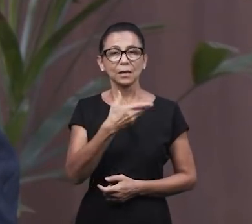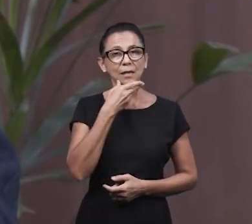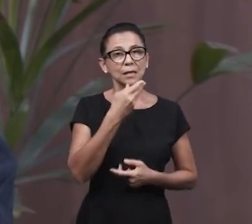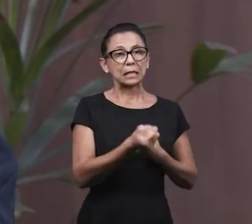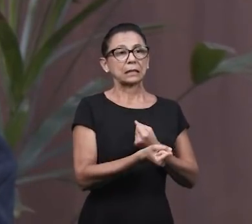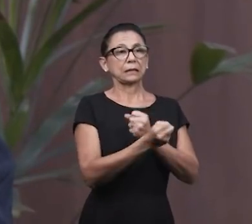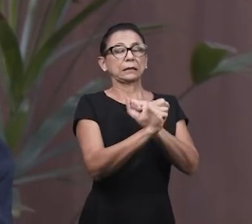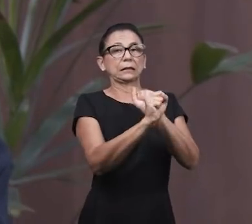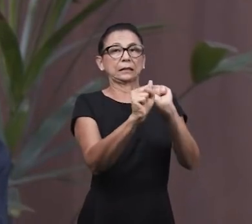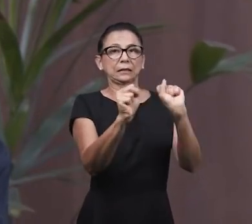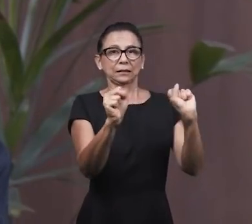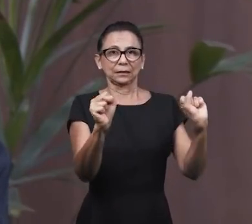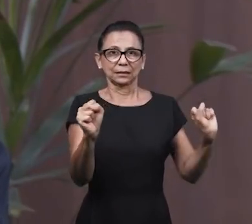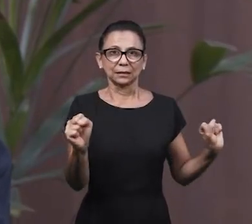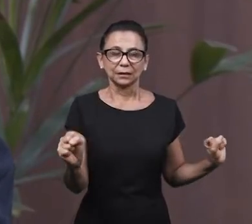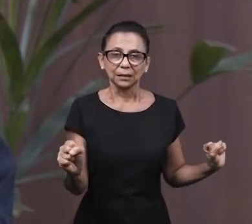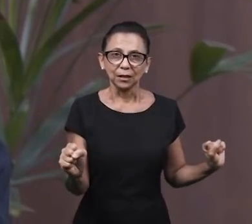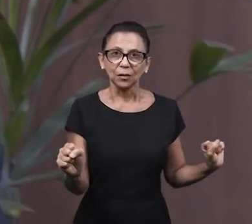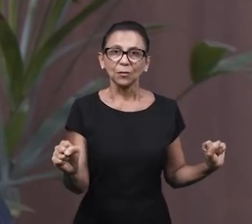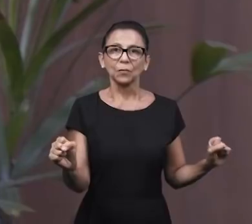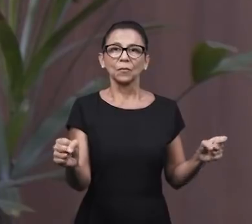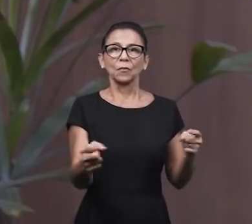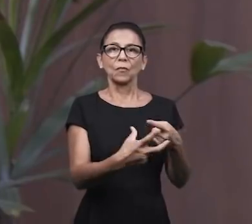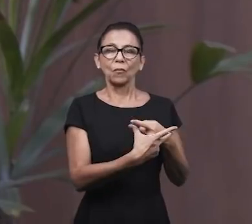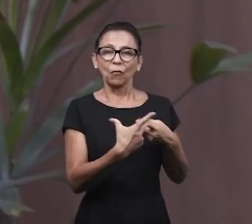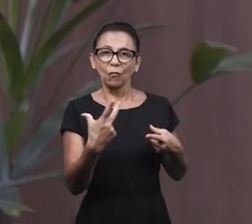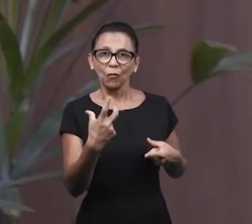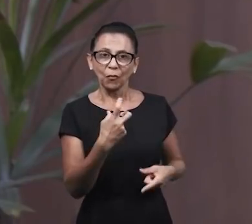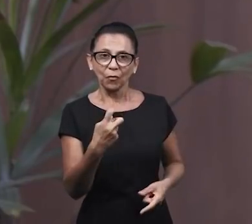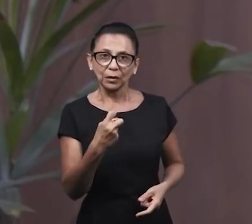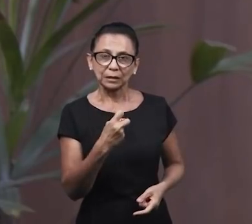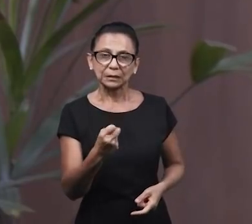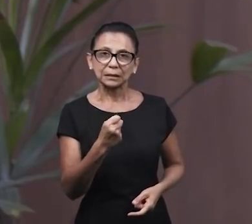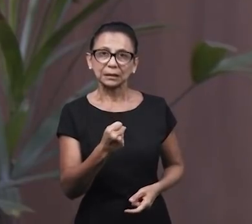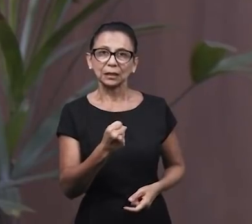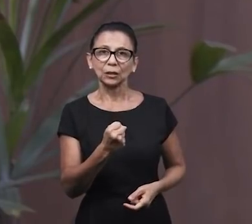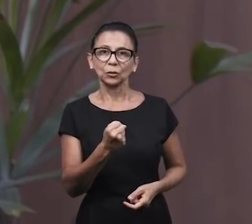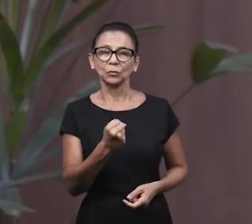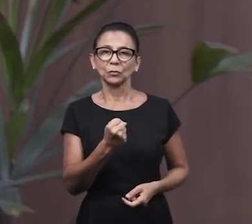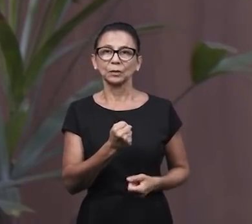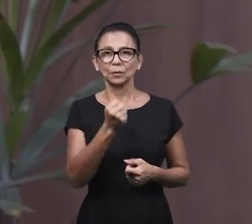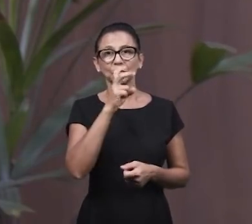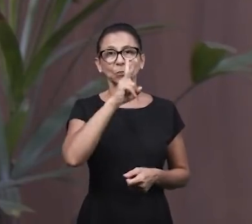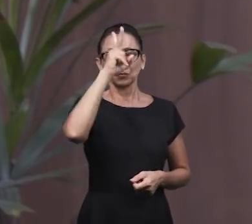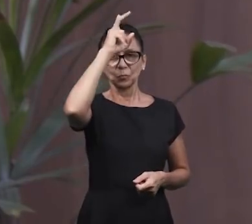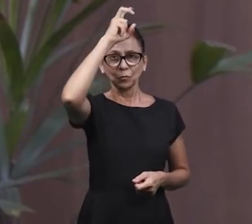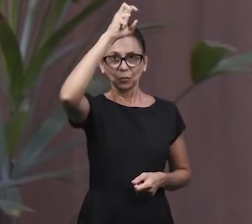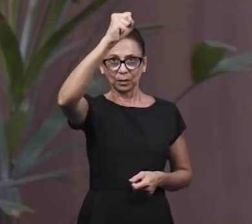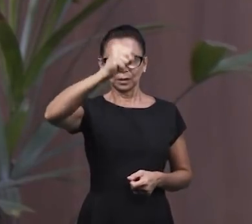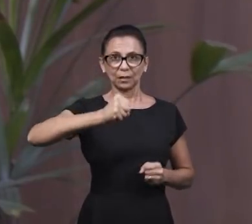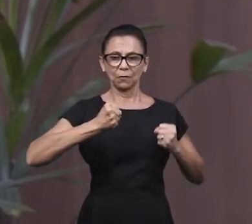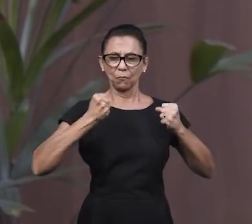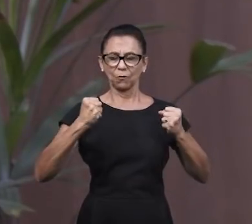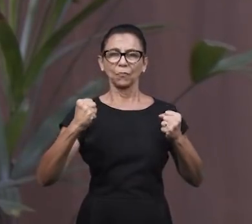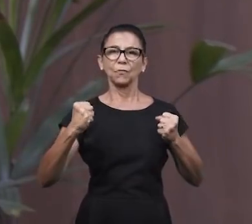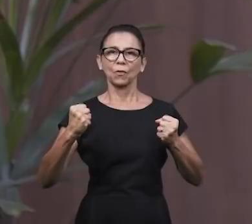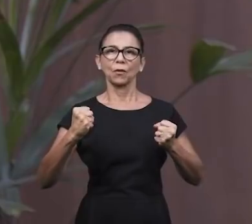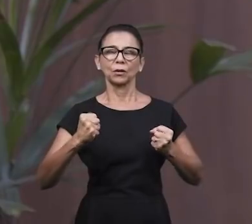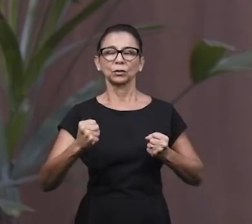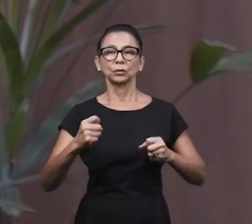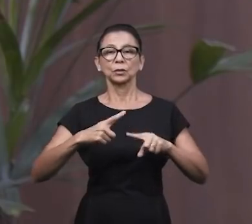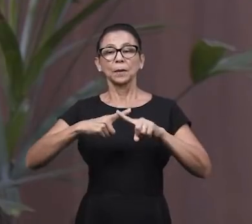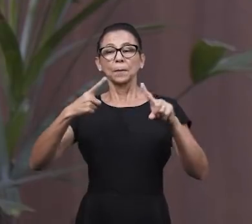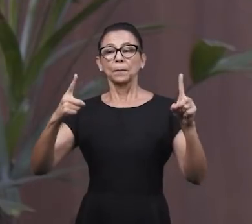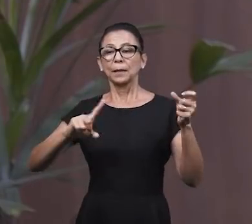naquele ato de vencer aquele leão e depois provar a doçura do mel, por trás desse enigma que ele